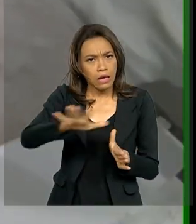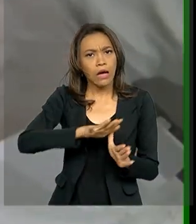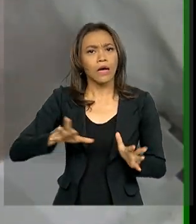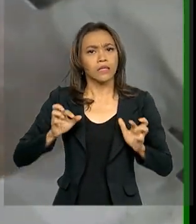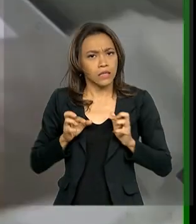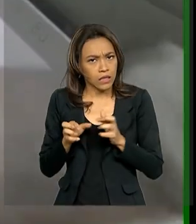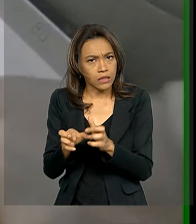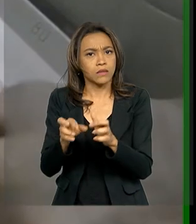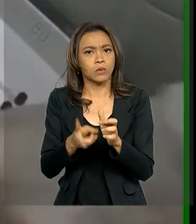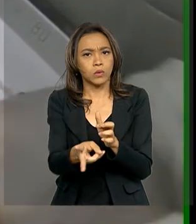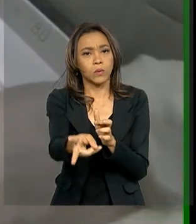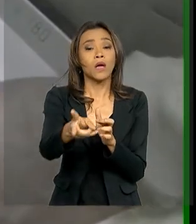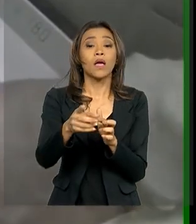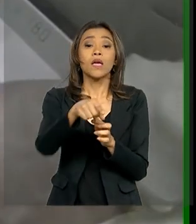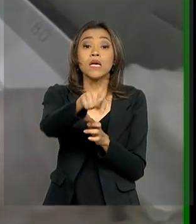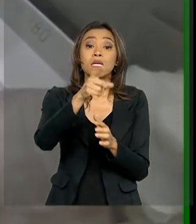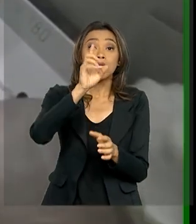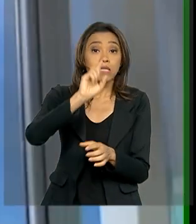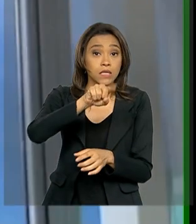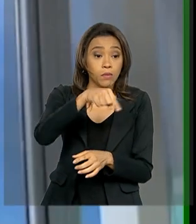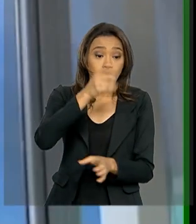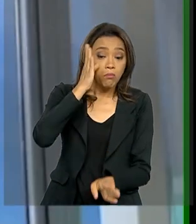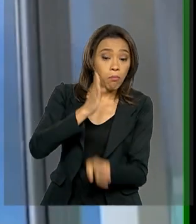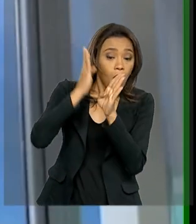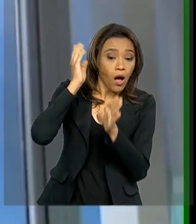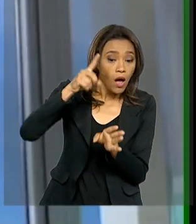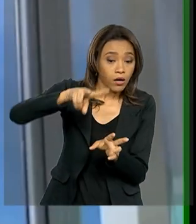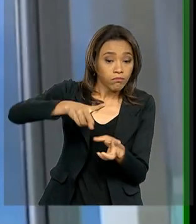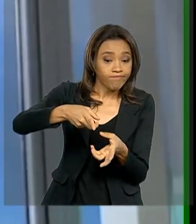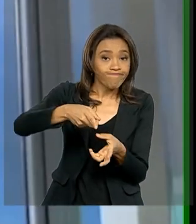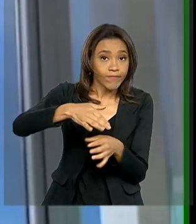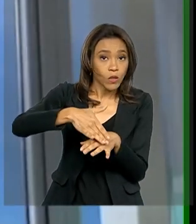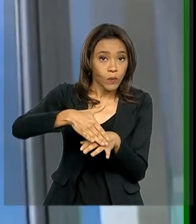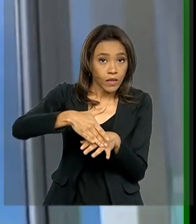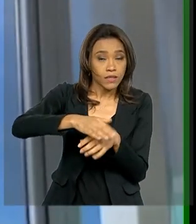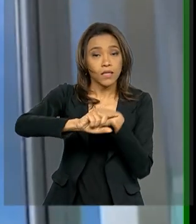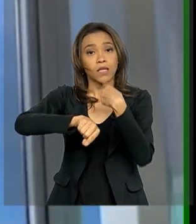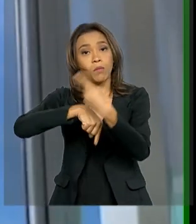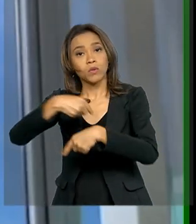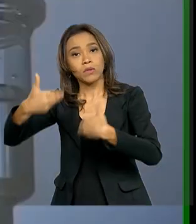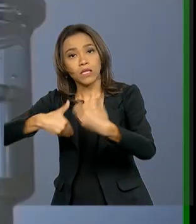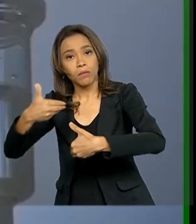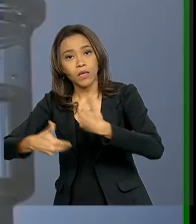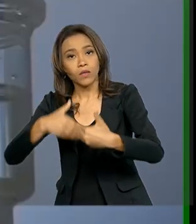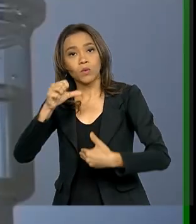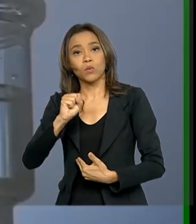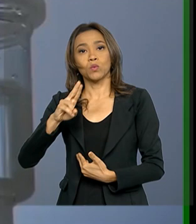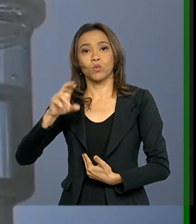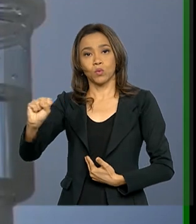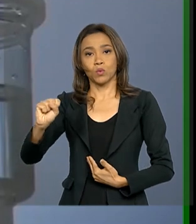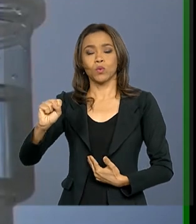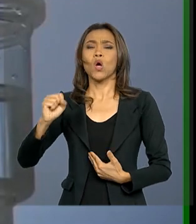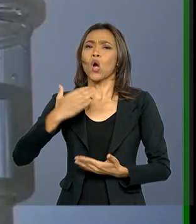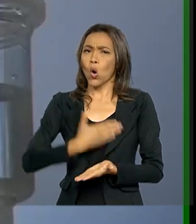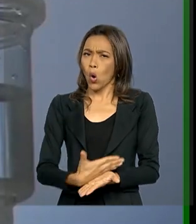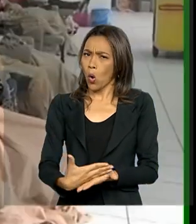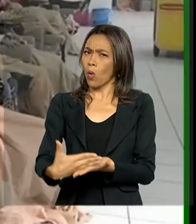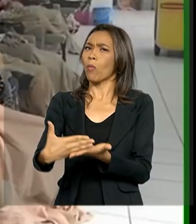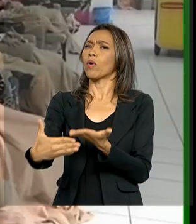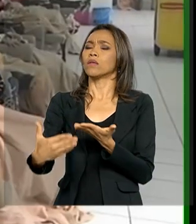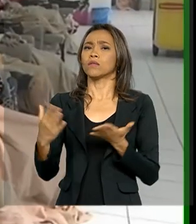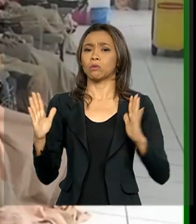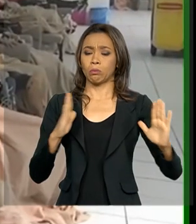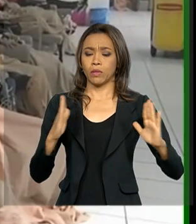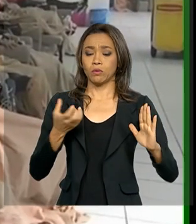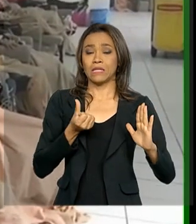determina que após o diagnóstico de câncer o tratamento oncológico no sus deve começar num prazo máximo de